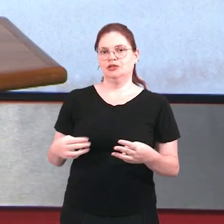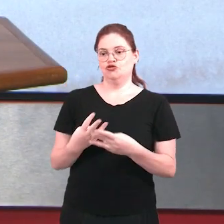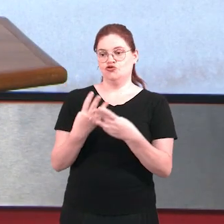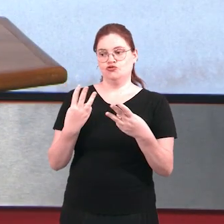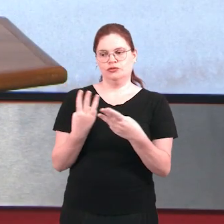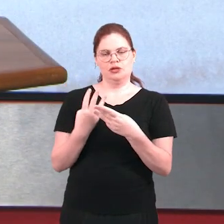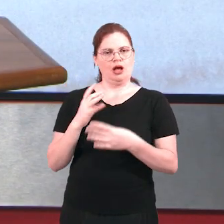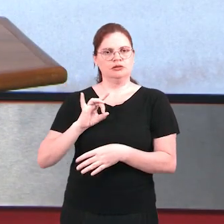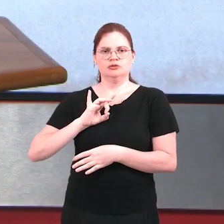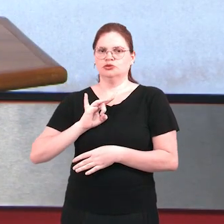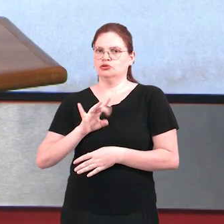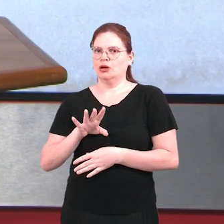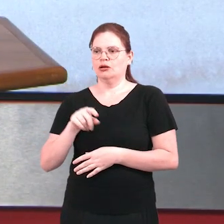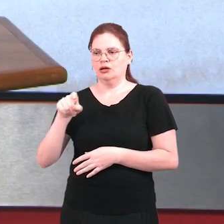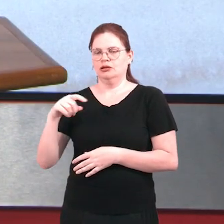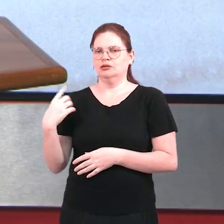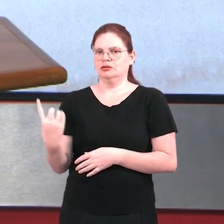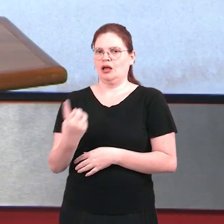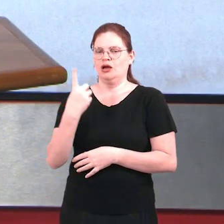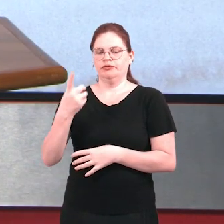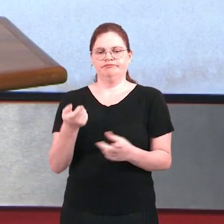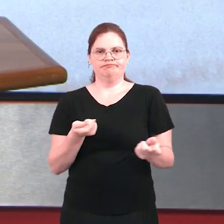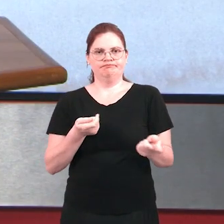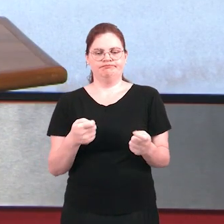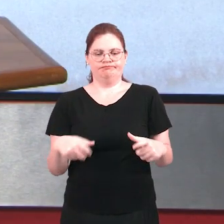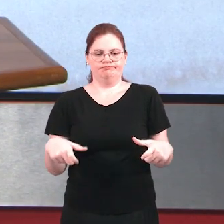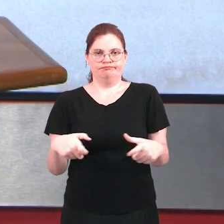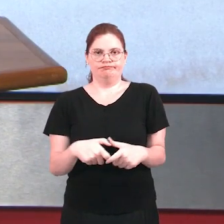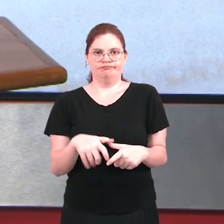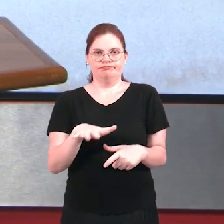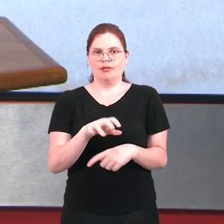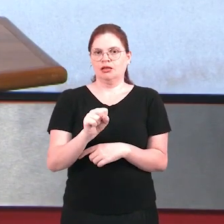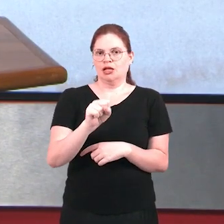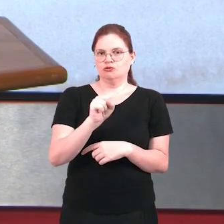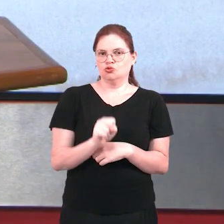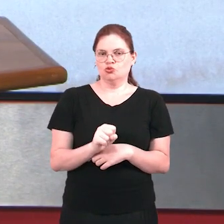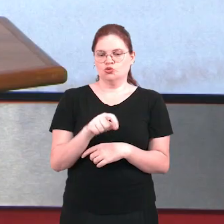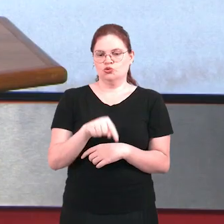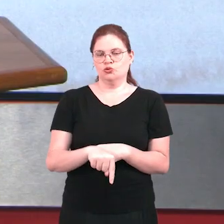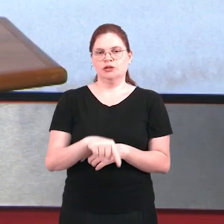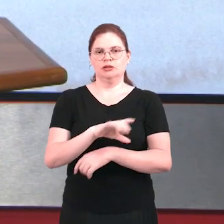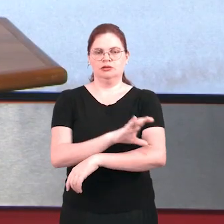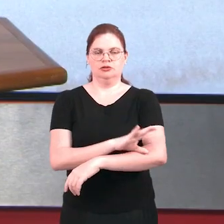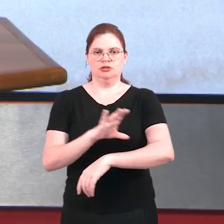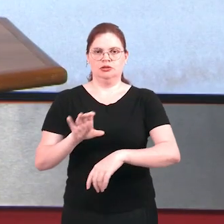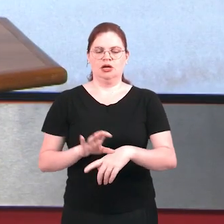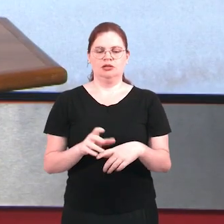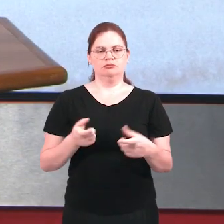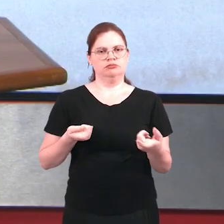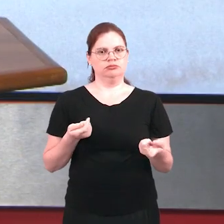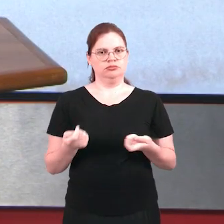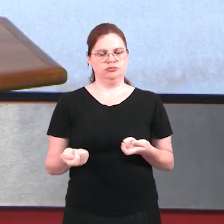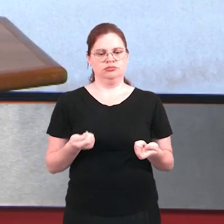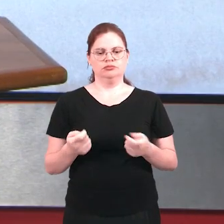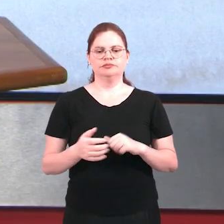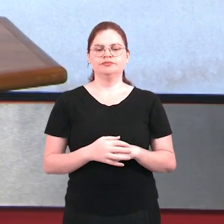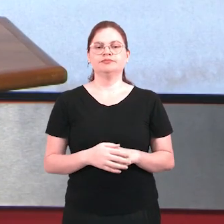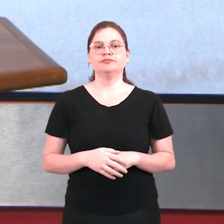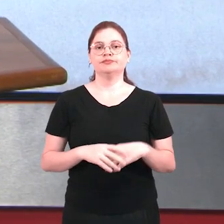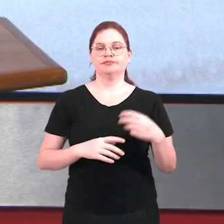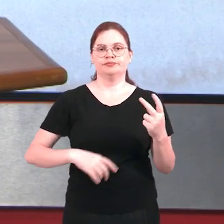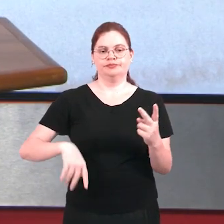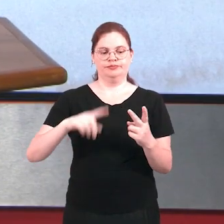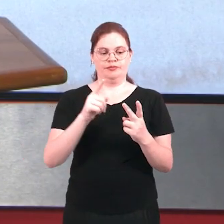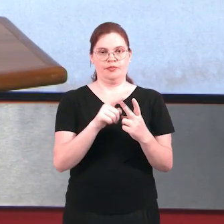Judá, governando uma pequena região ao sul da terra de Canaã. Isbosete